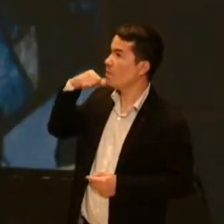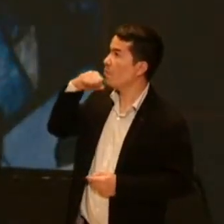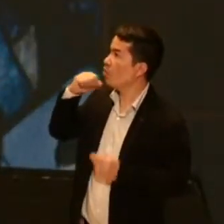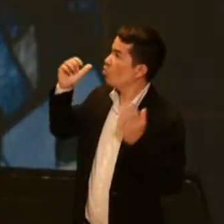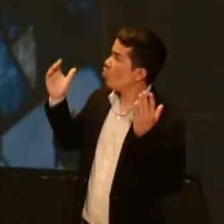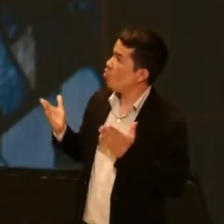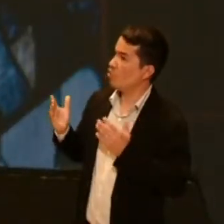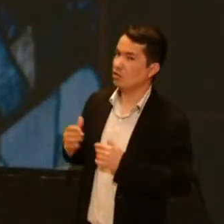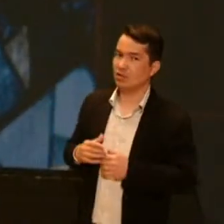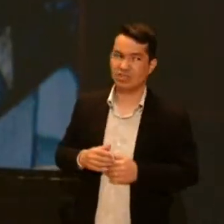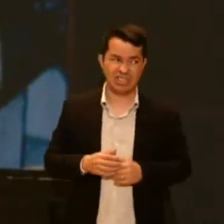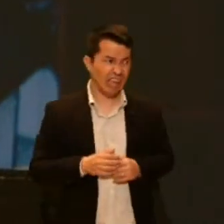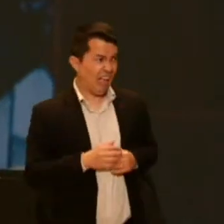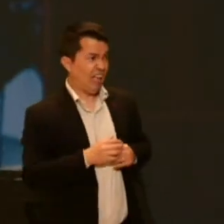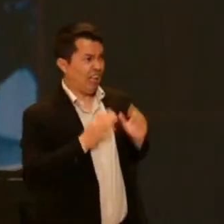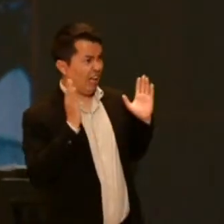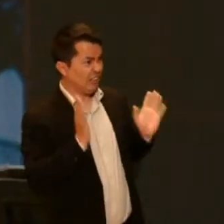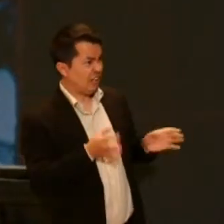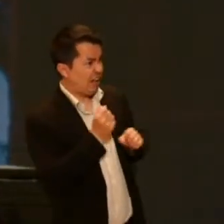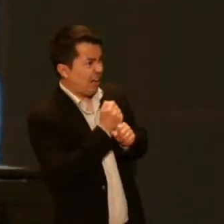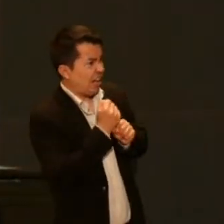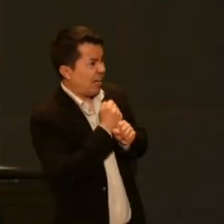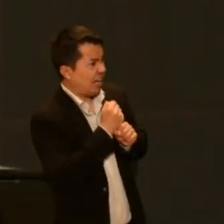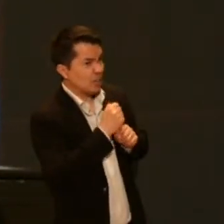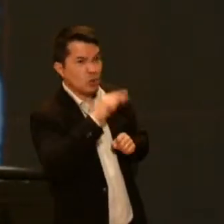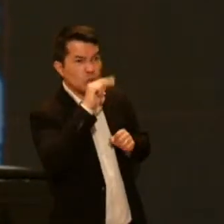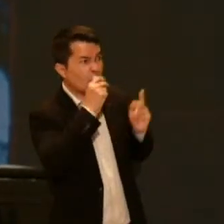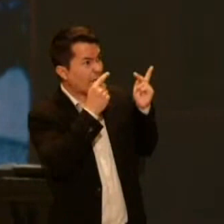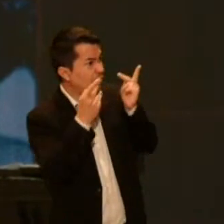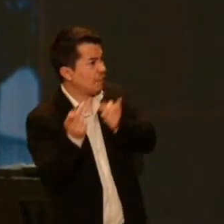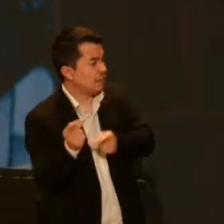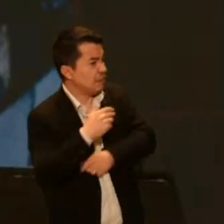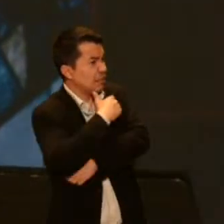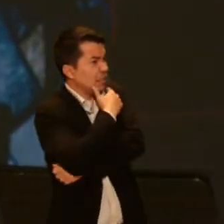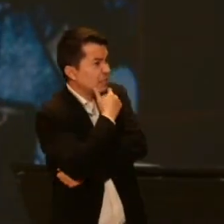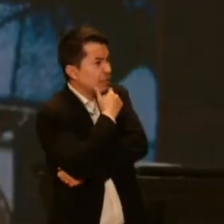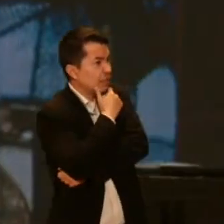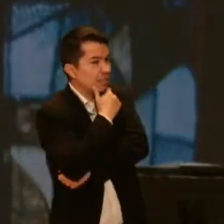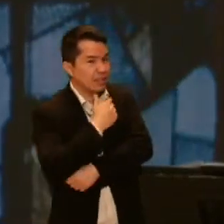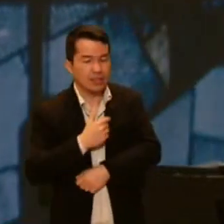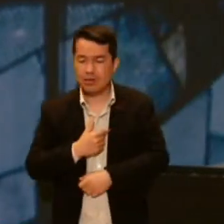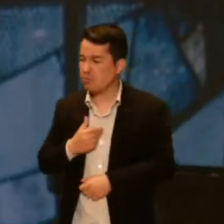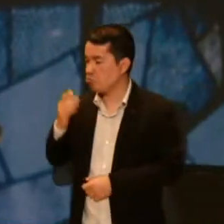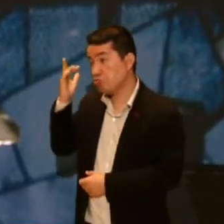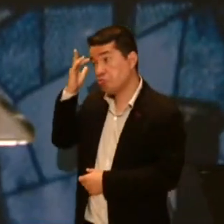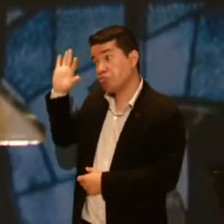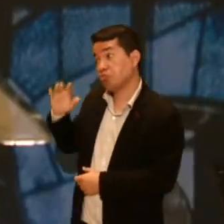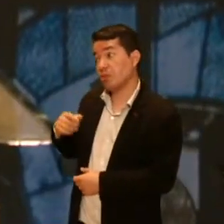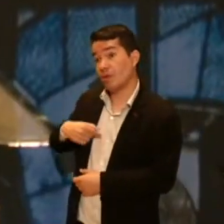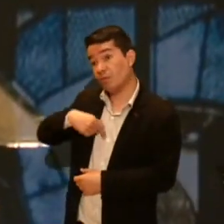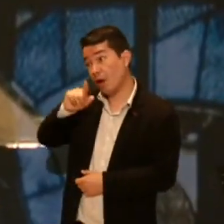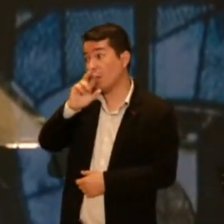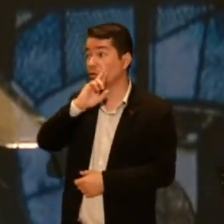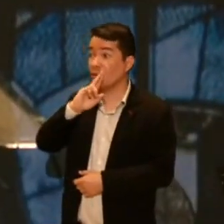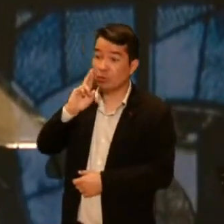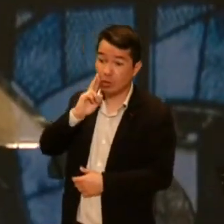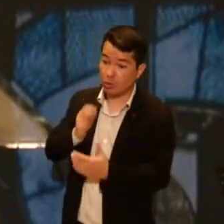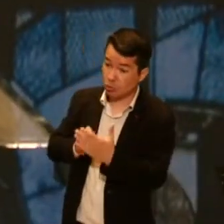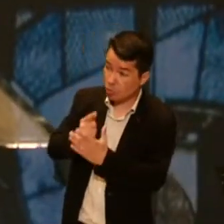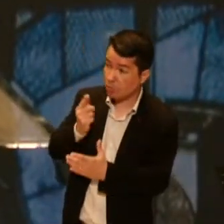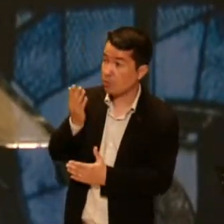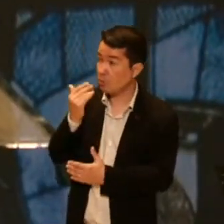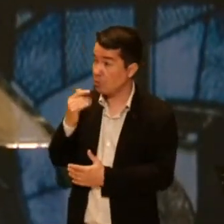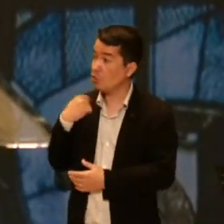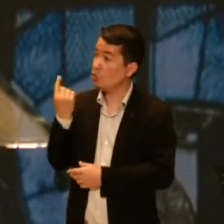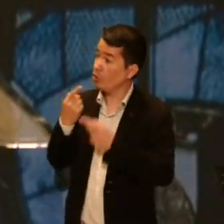Faz tantos anos. Nós vamos dar um jeito, vamos passar num lugar, aí a gente compra uma comida e a gente vai lá na casa do seu